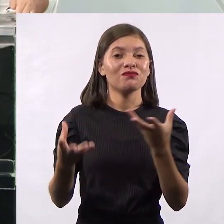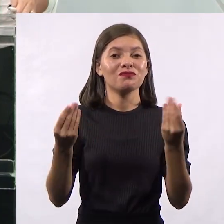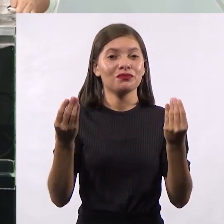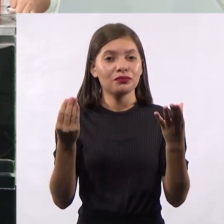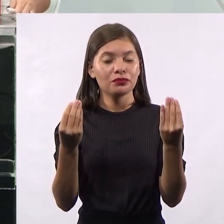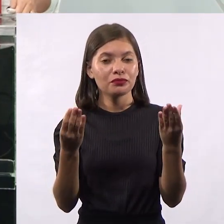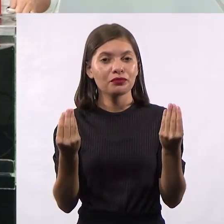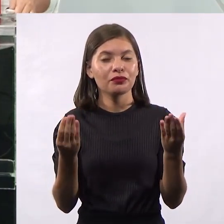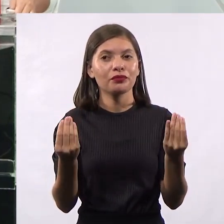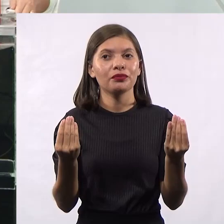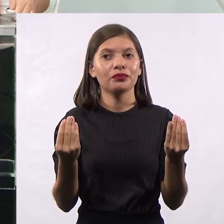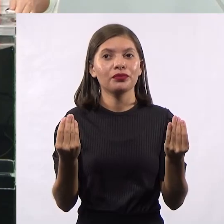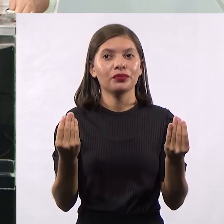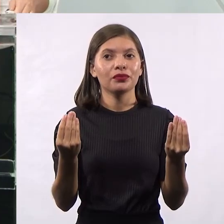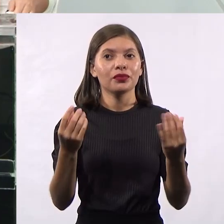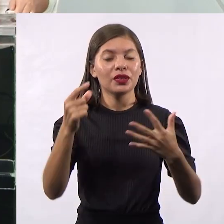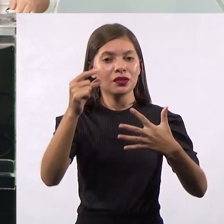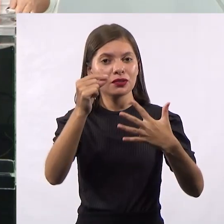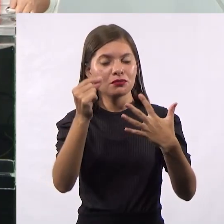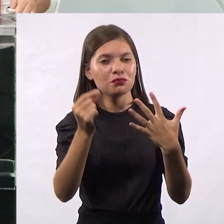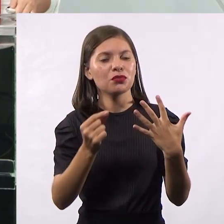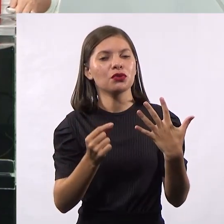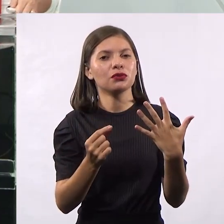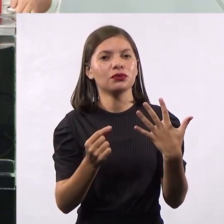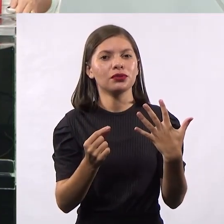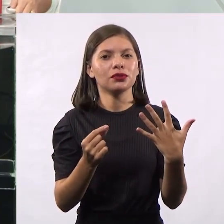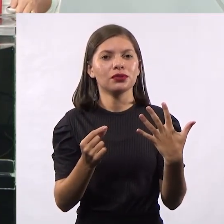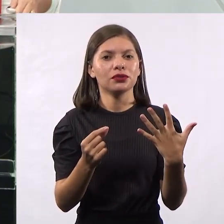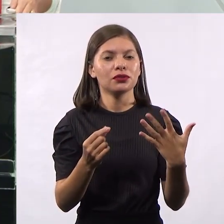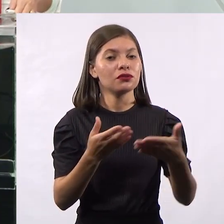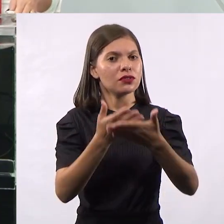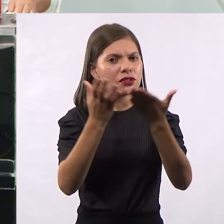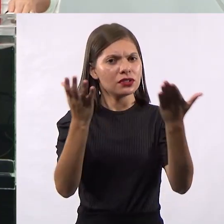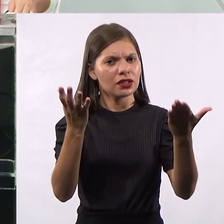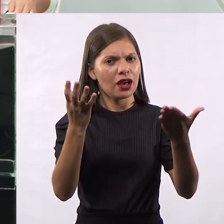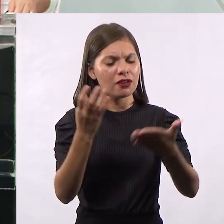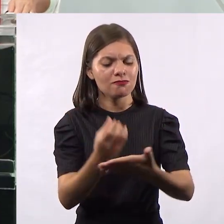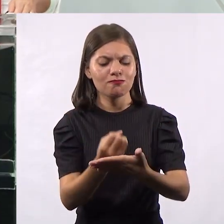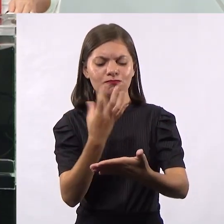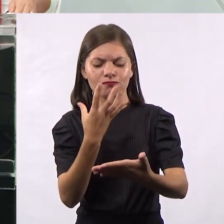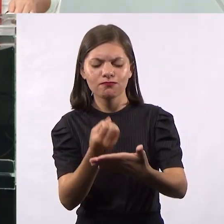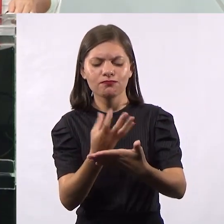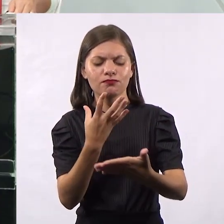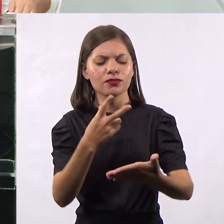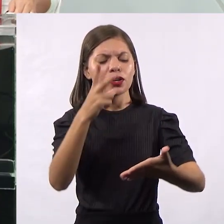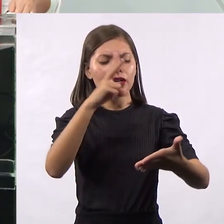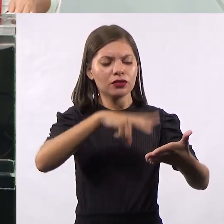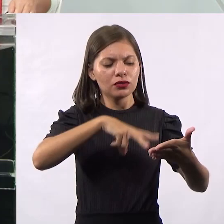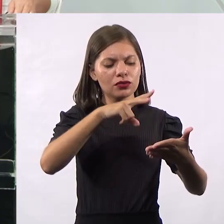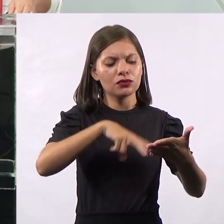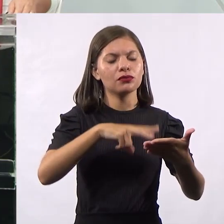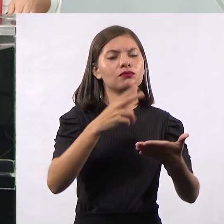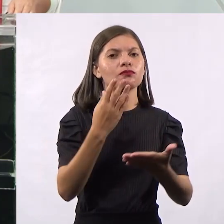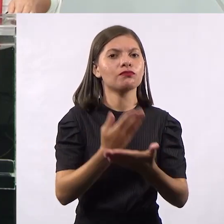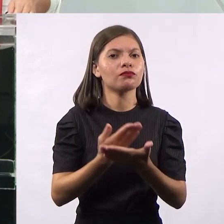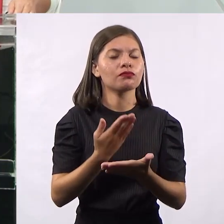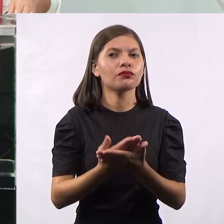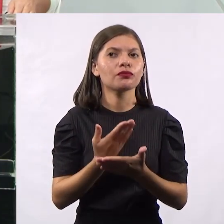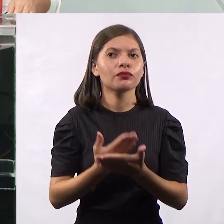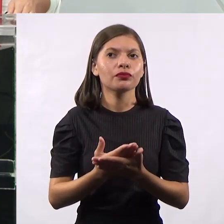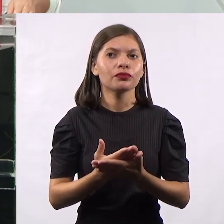gente, tem várias nuances que eu quero que vocês deem uma ênfase